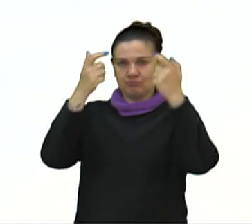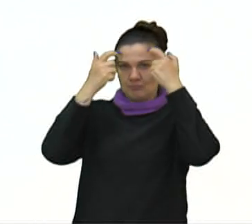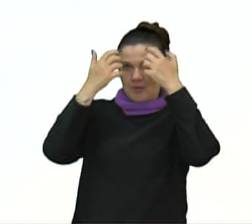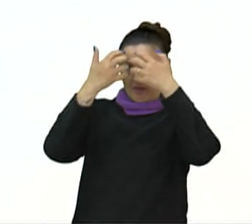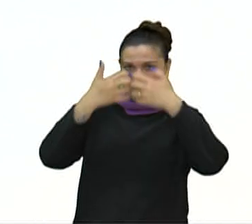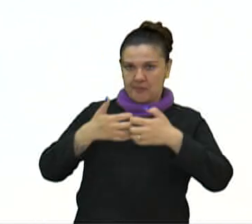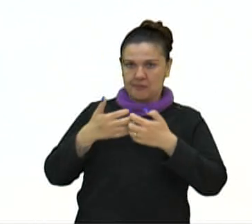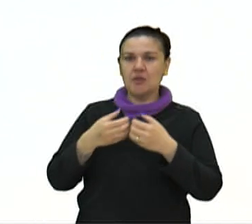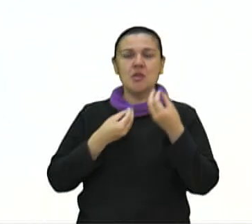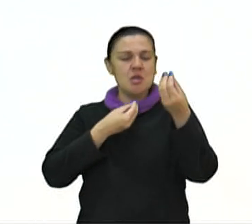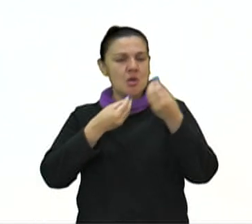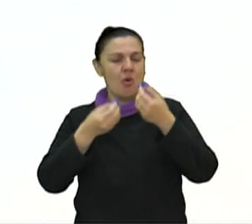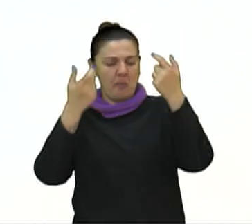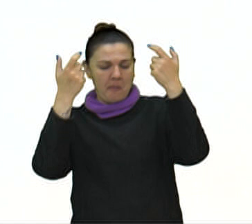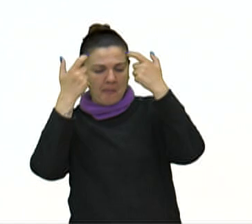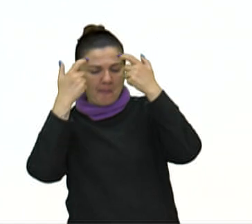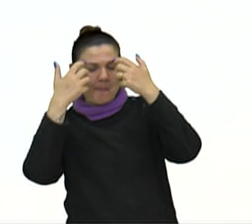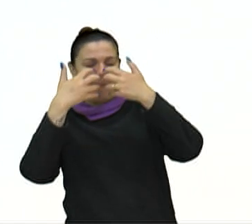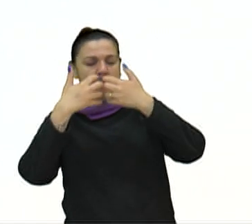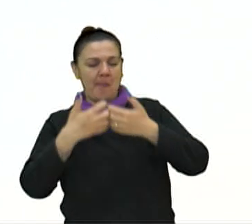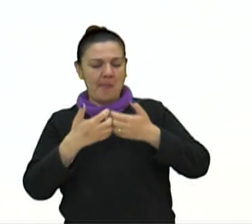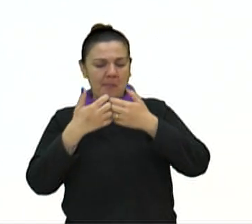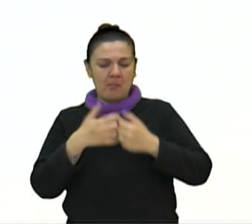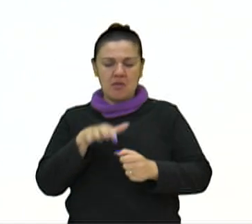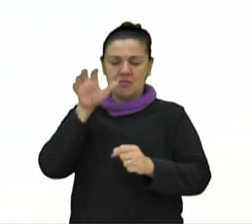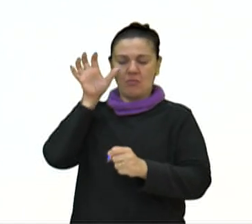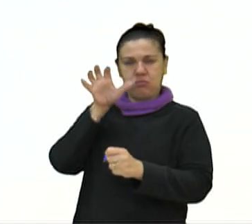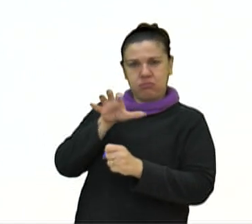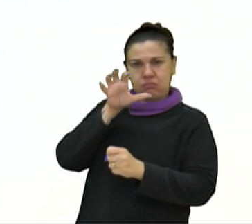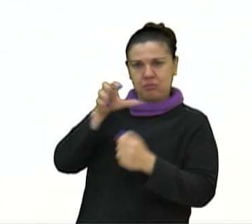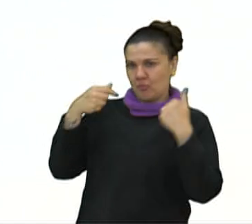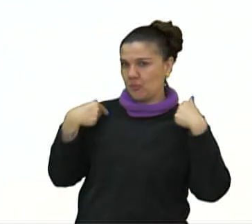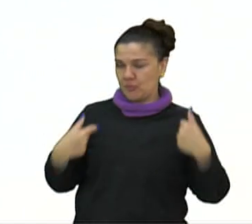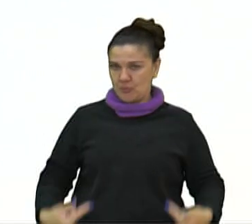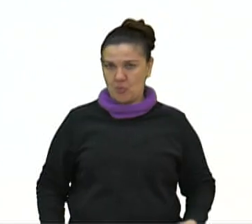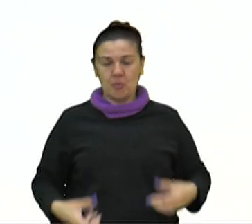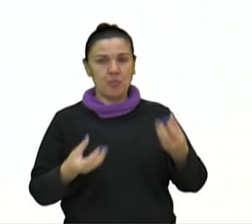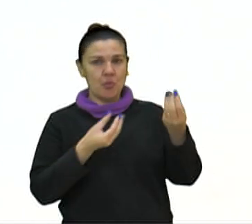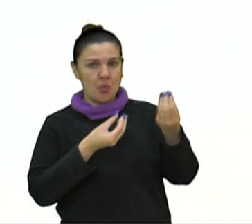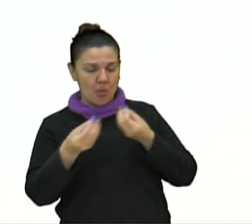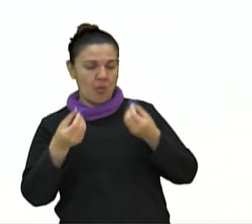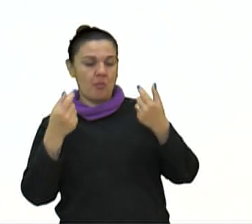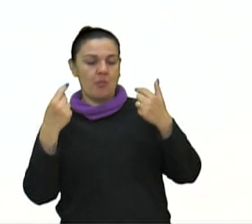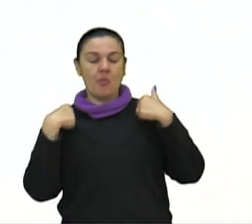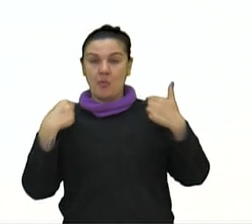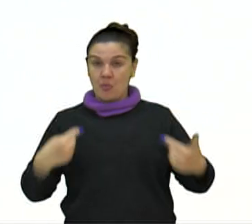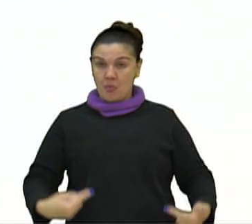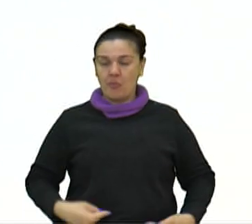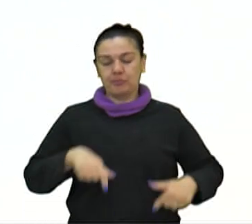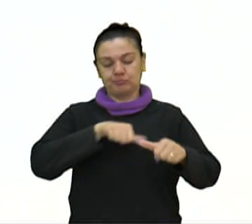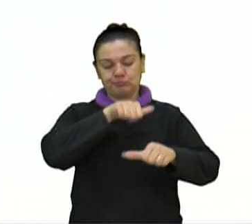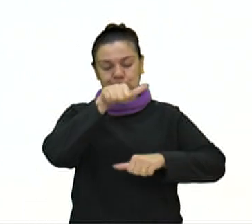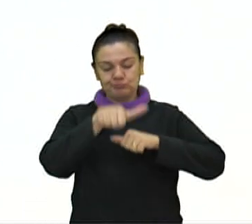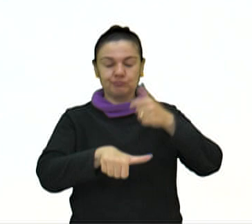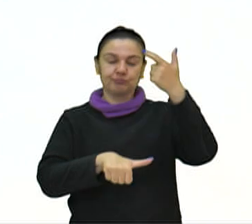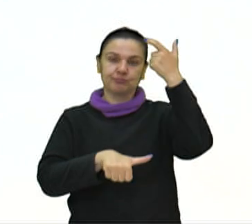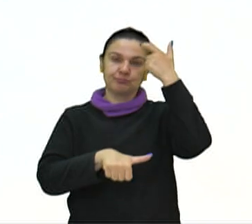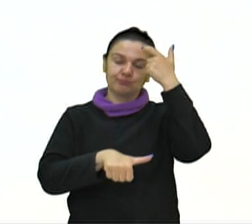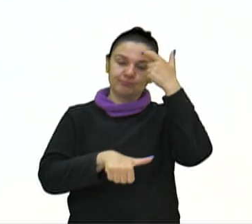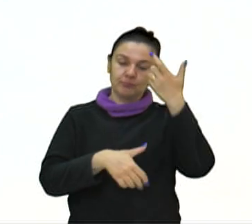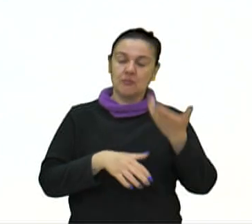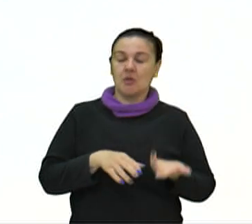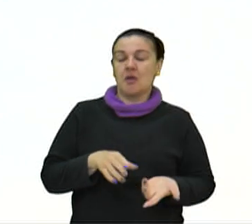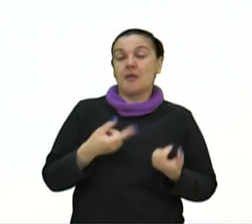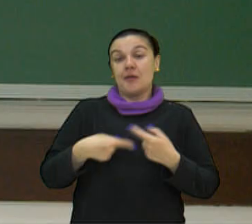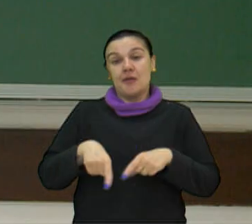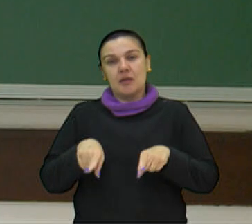Voltamos nessa questão, né? Como é que o corpo pode alterar o nosso estado de espírito e como é que